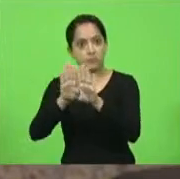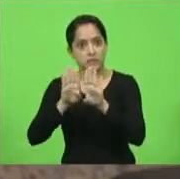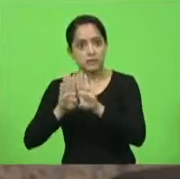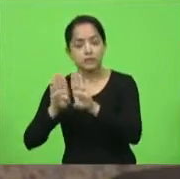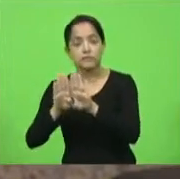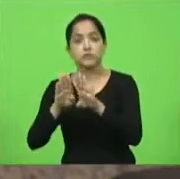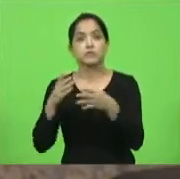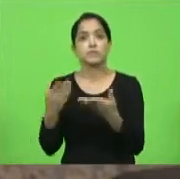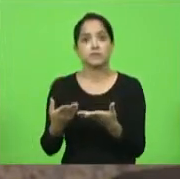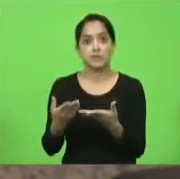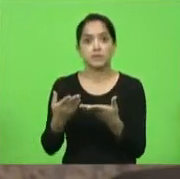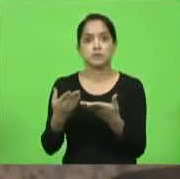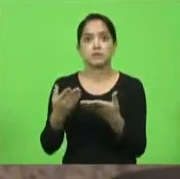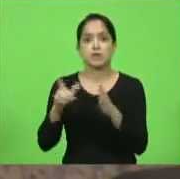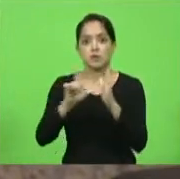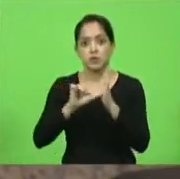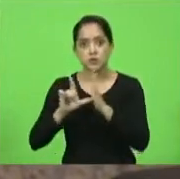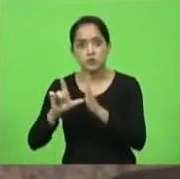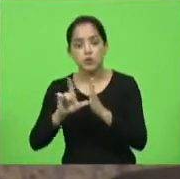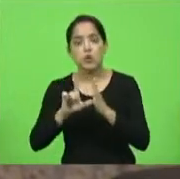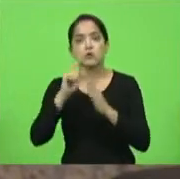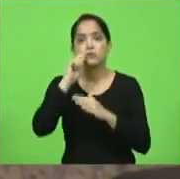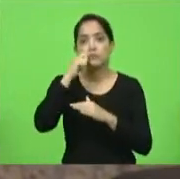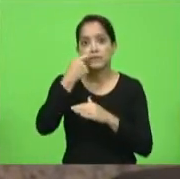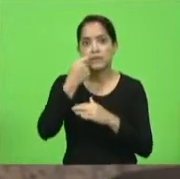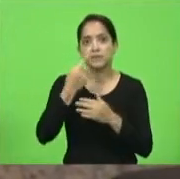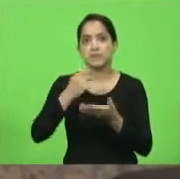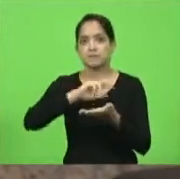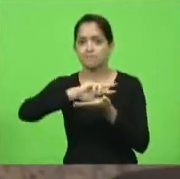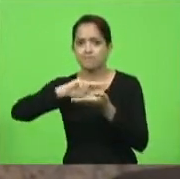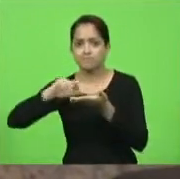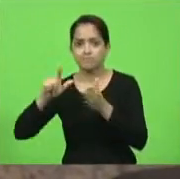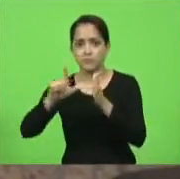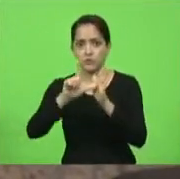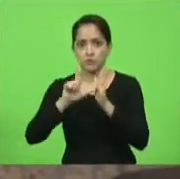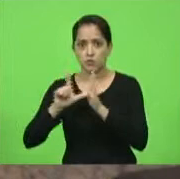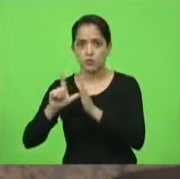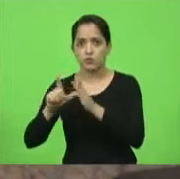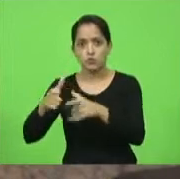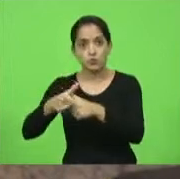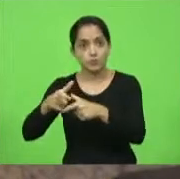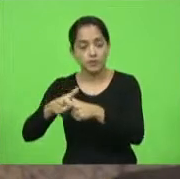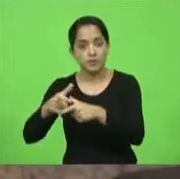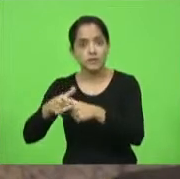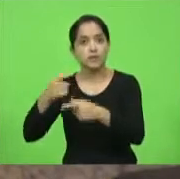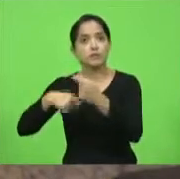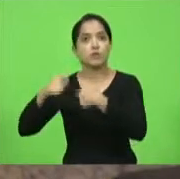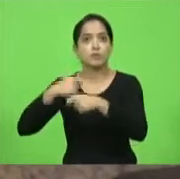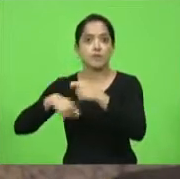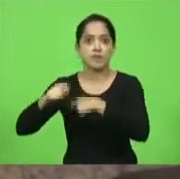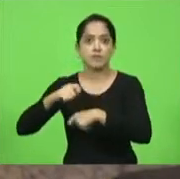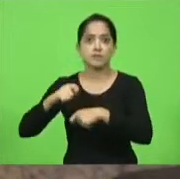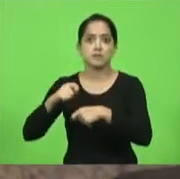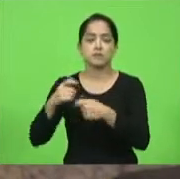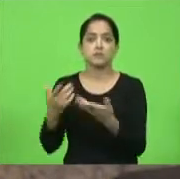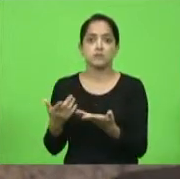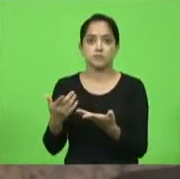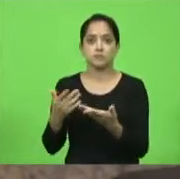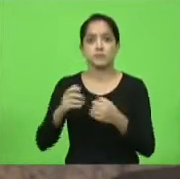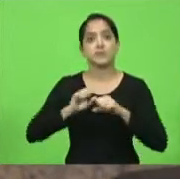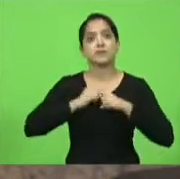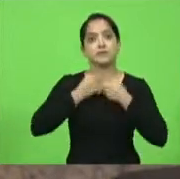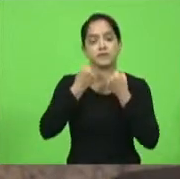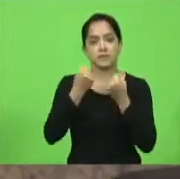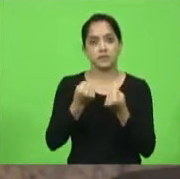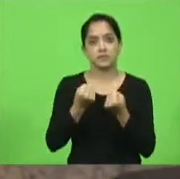defenda o fechamento da mercearia do bairro, defenda também o fechamento do pequeno comércio que está às mínguas. Defenda isso,